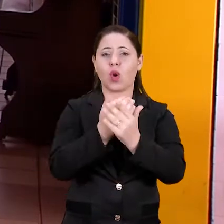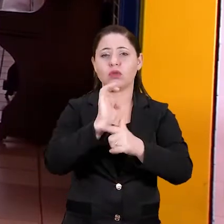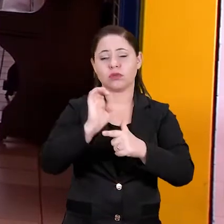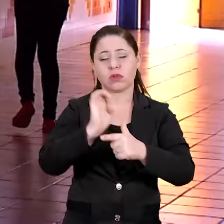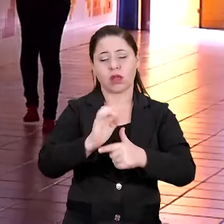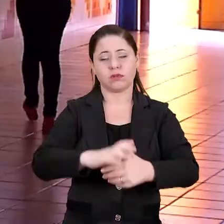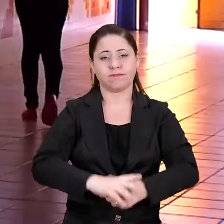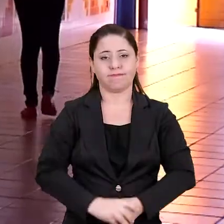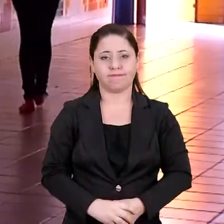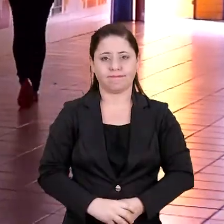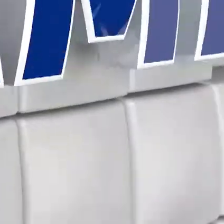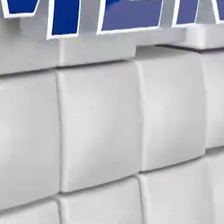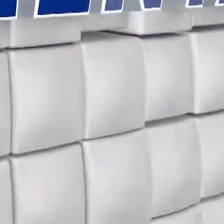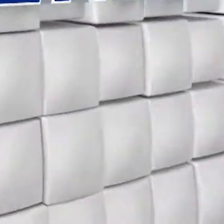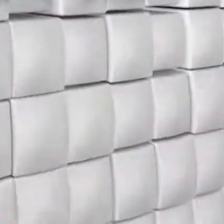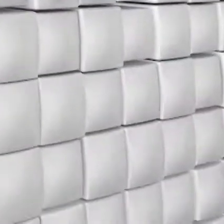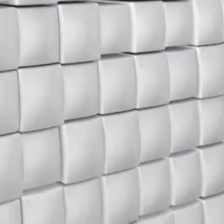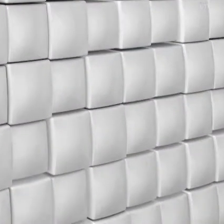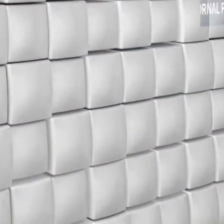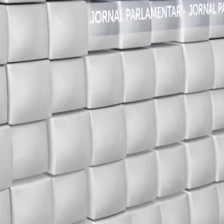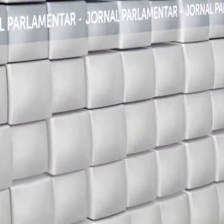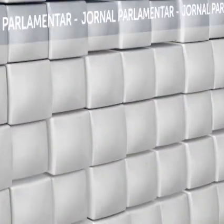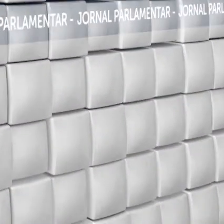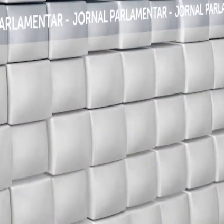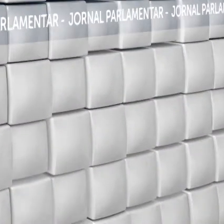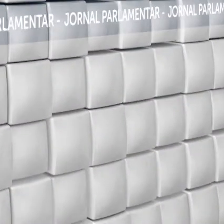de escolas no estado.